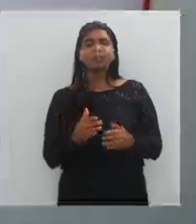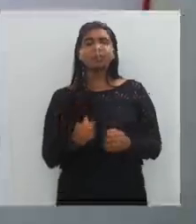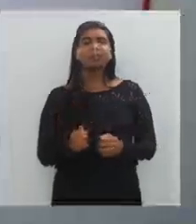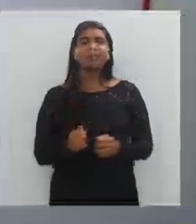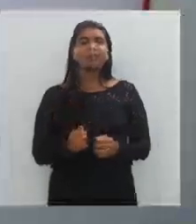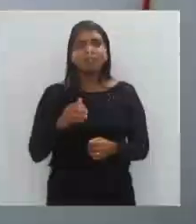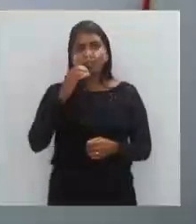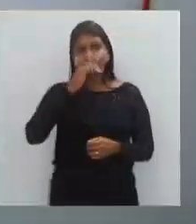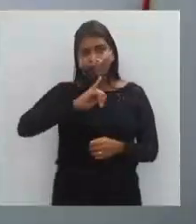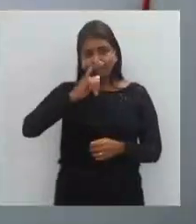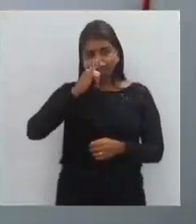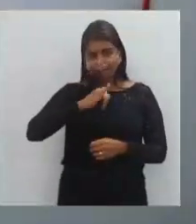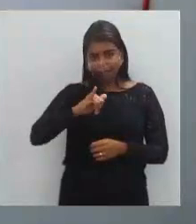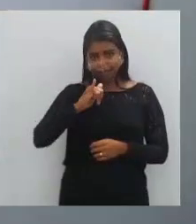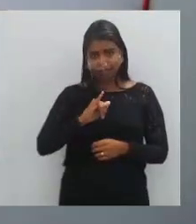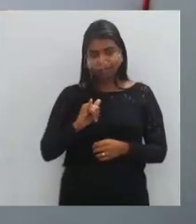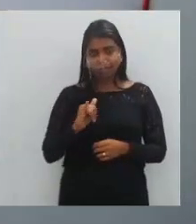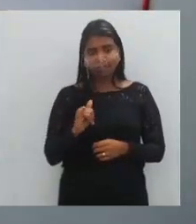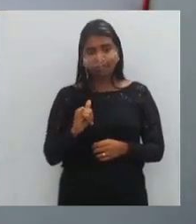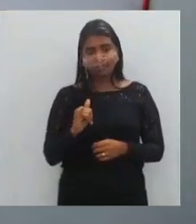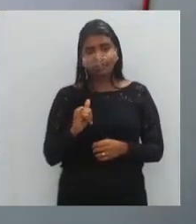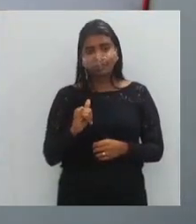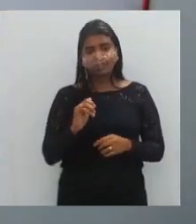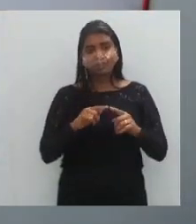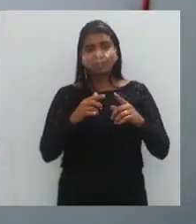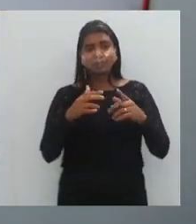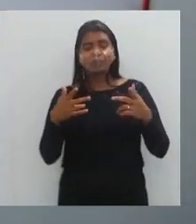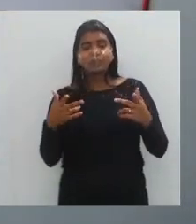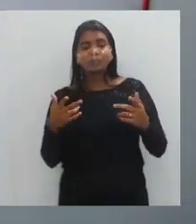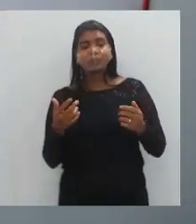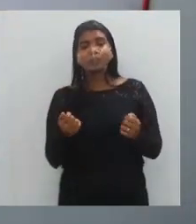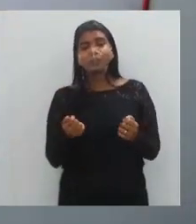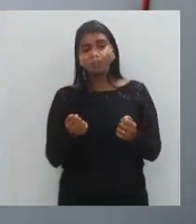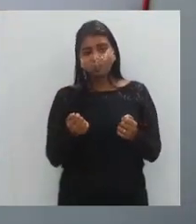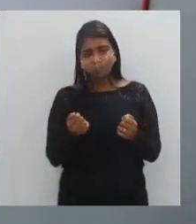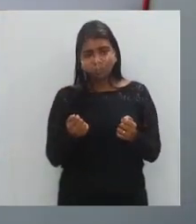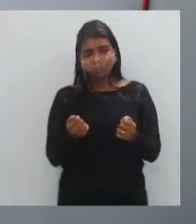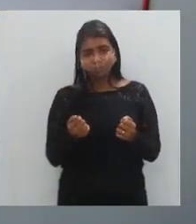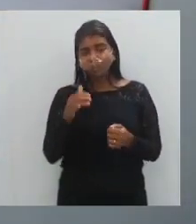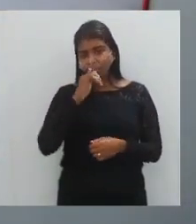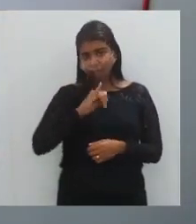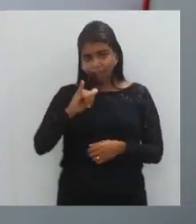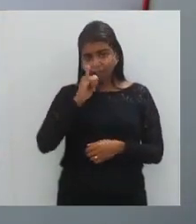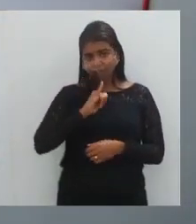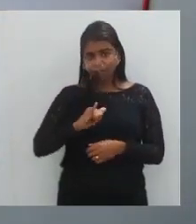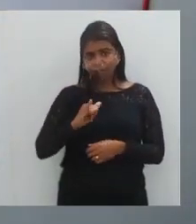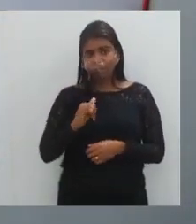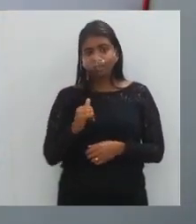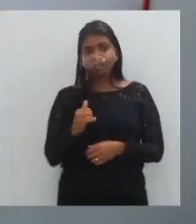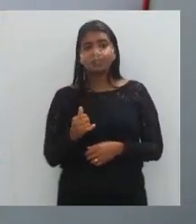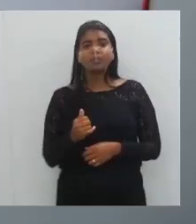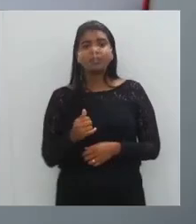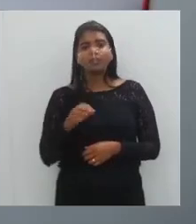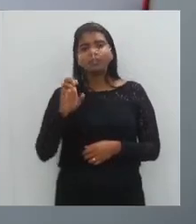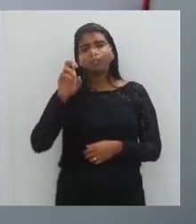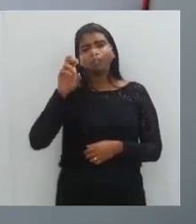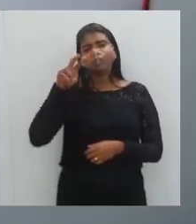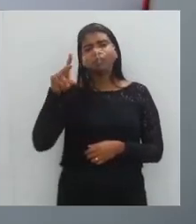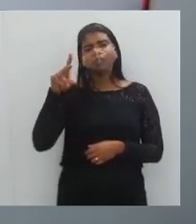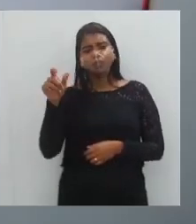uma narrativa e com os elementos típicos de uma narrativa. Tem um enredo,